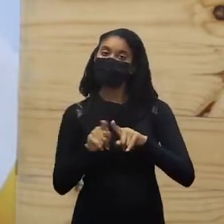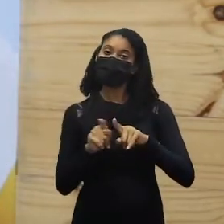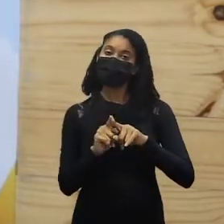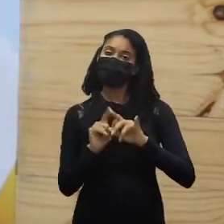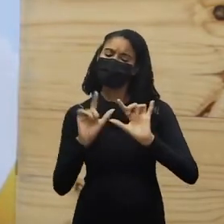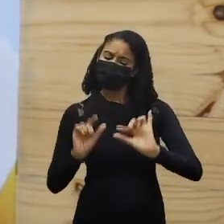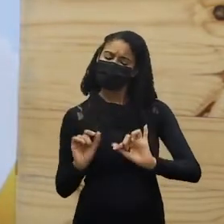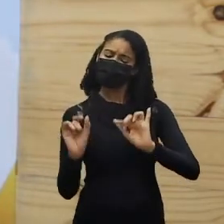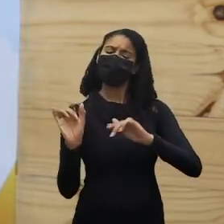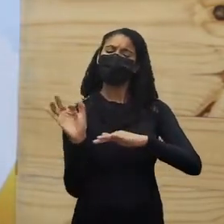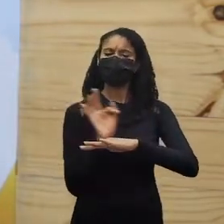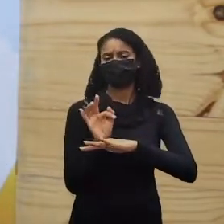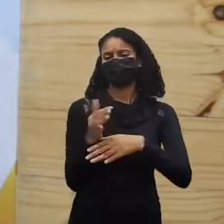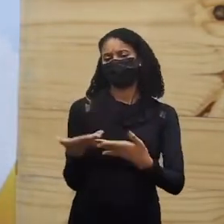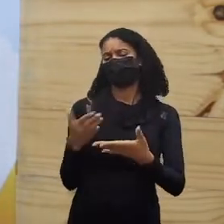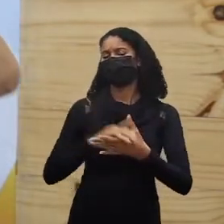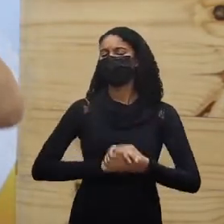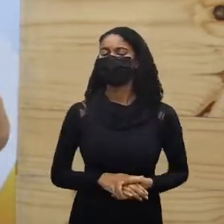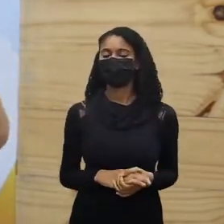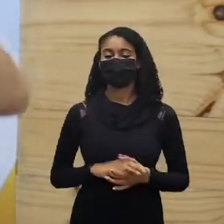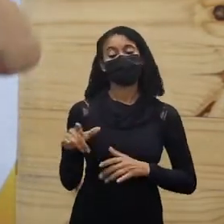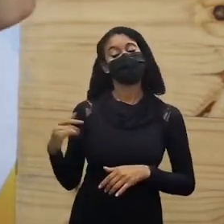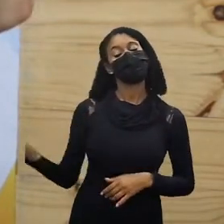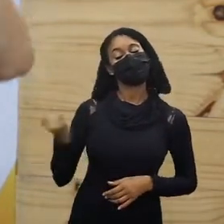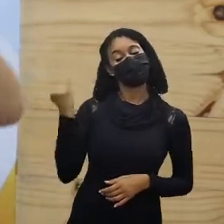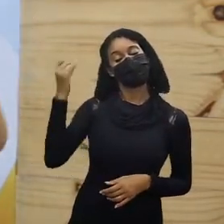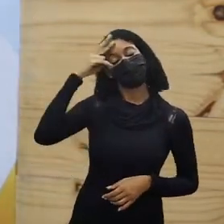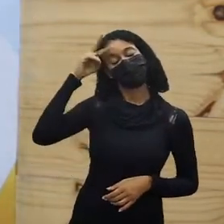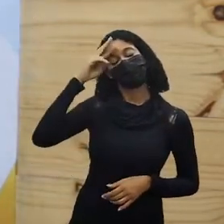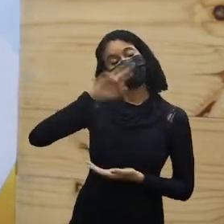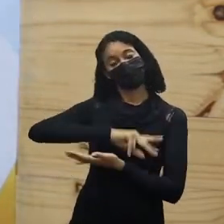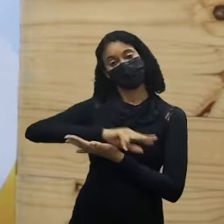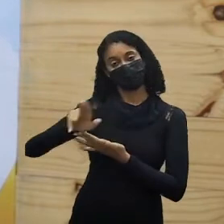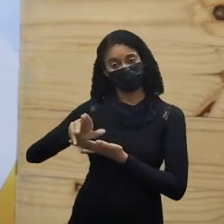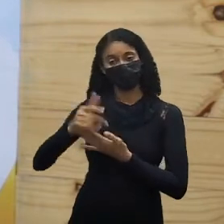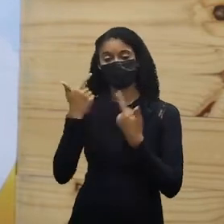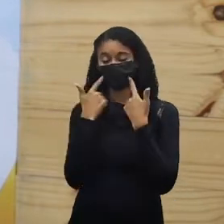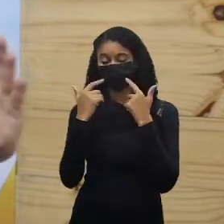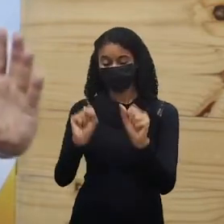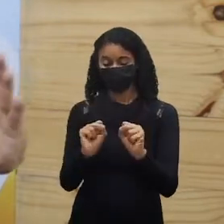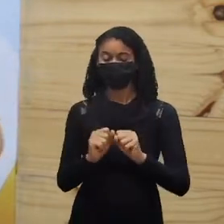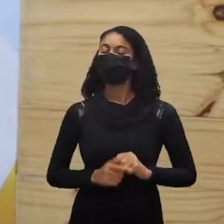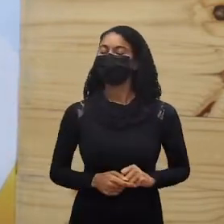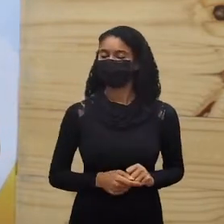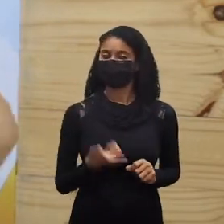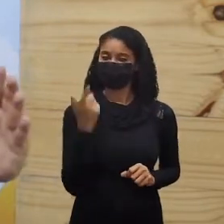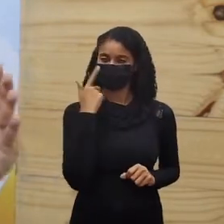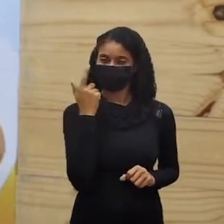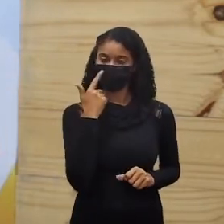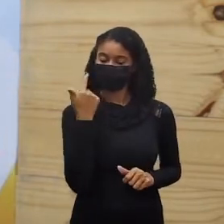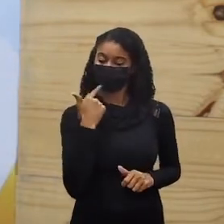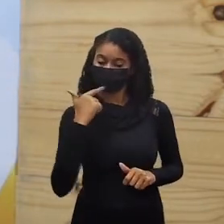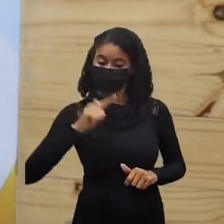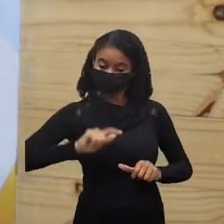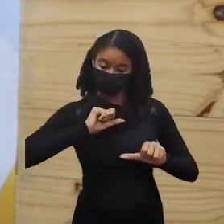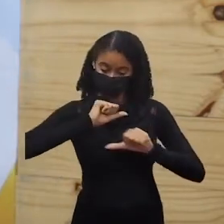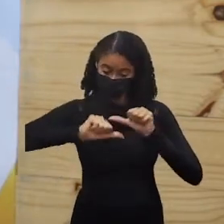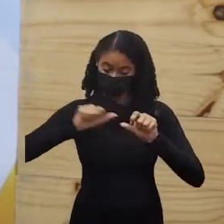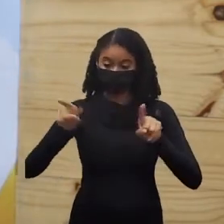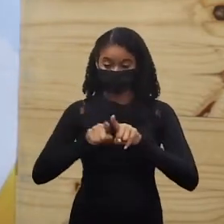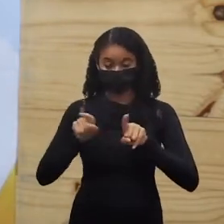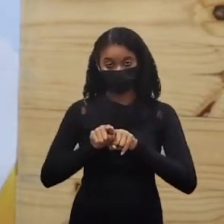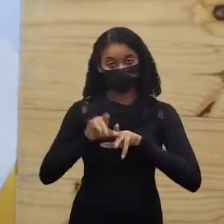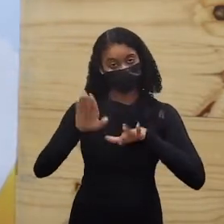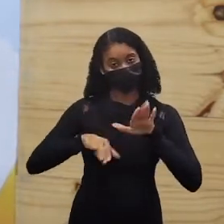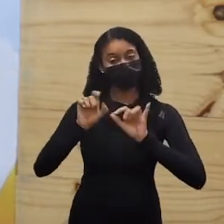menos formalidade. Então é importante lembrar disso. Variação linguística, veja, a língua varia também mediante